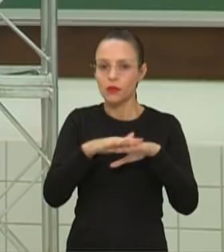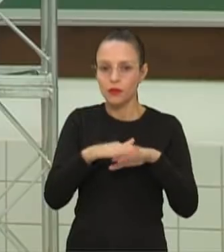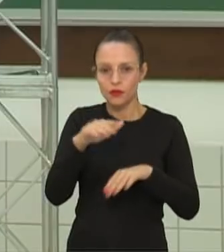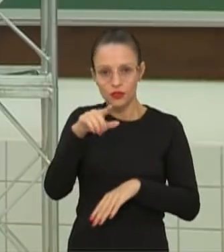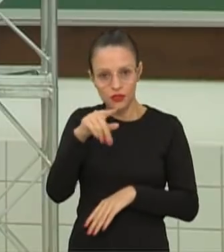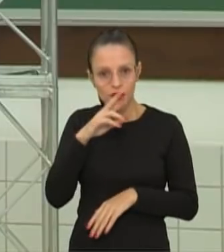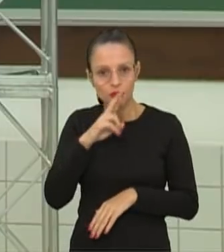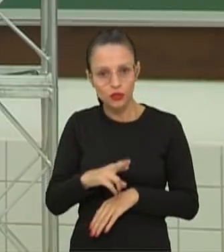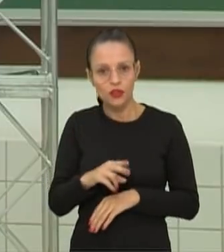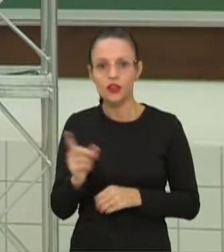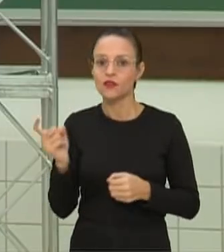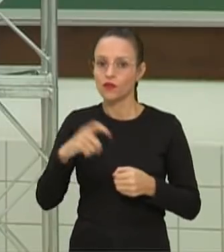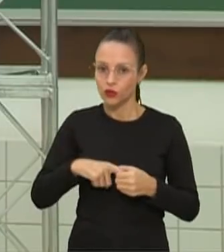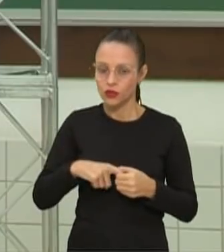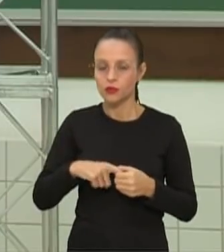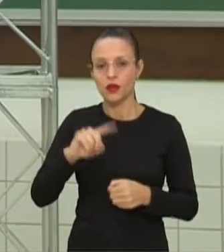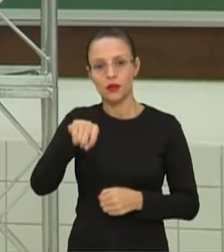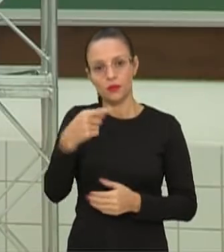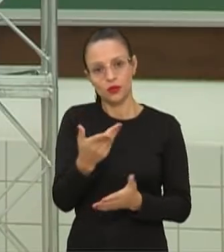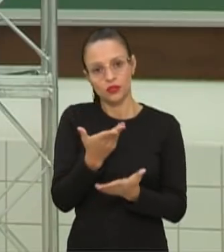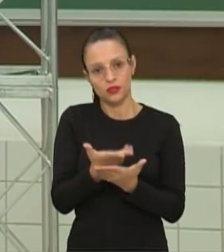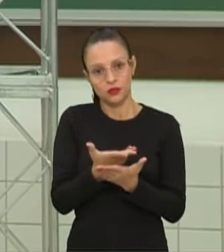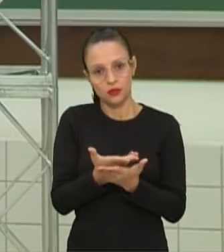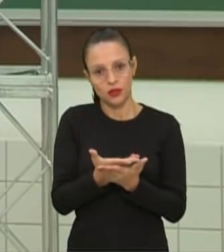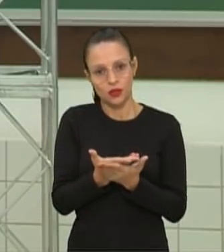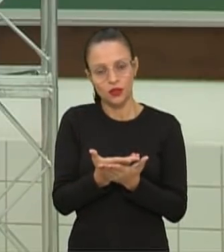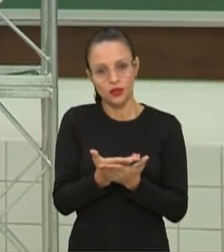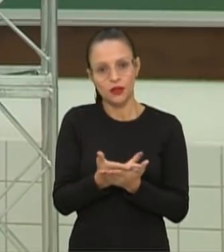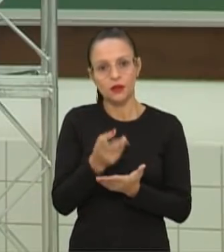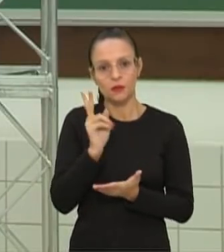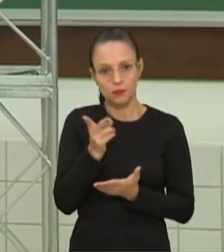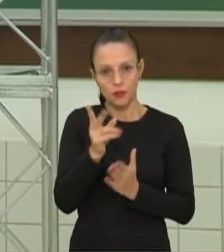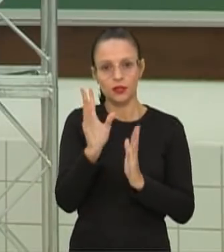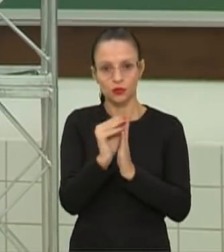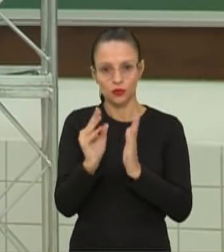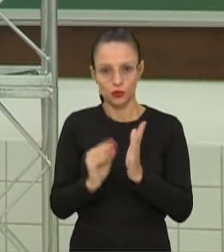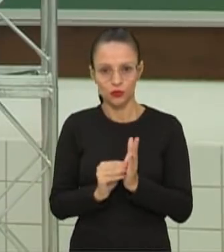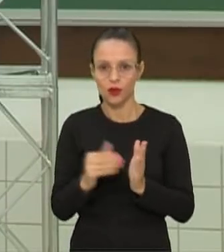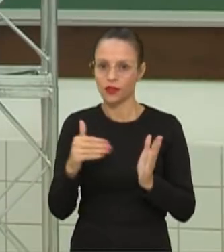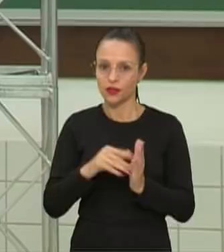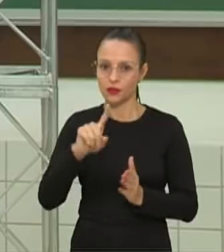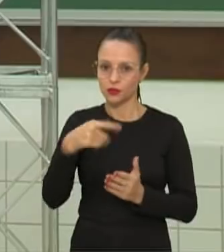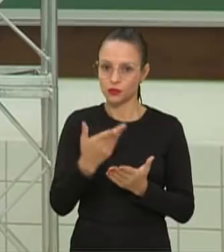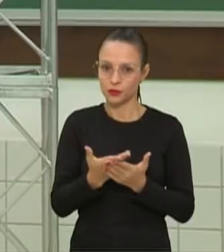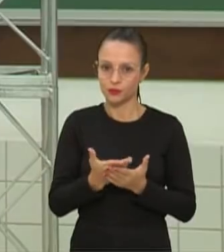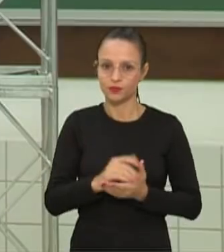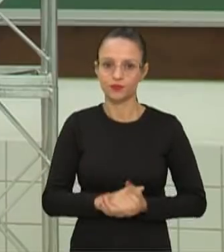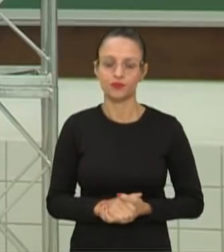resolver e nós voltamos na próxima aula trabalhando ainda sobre equações. Até lá!